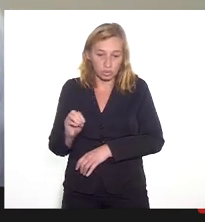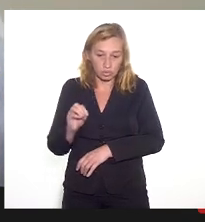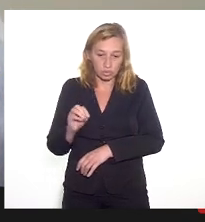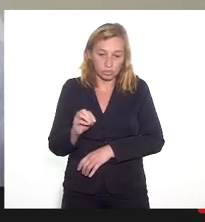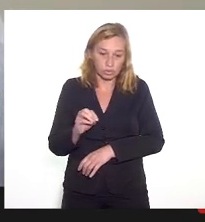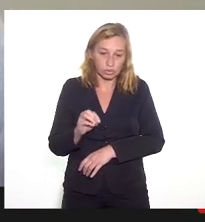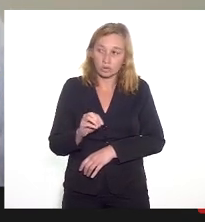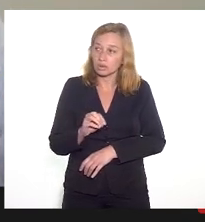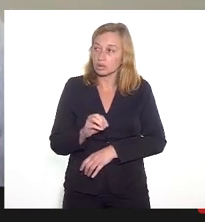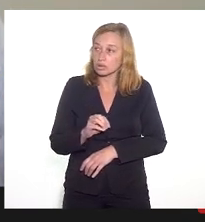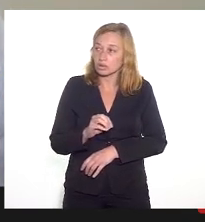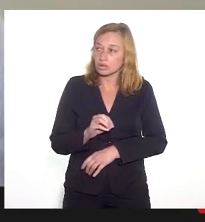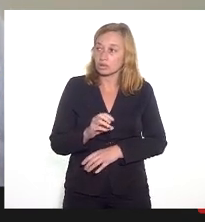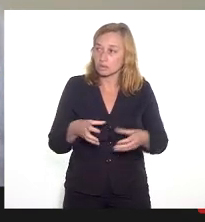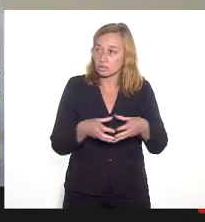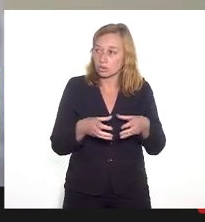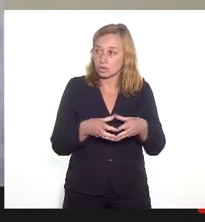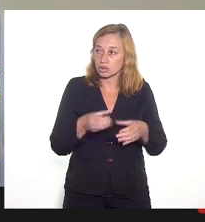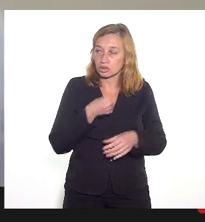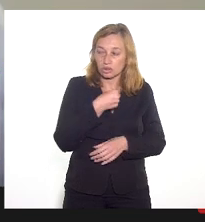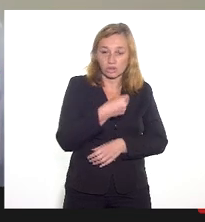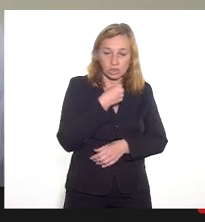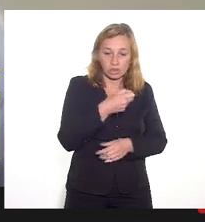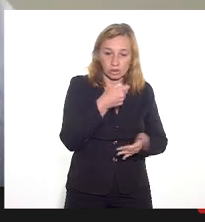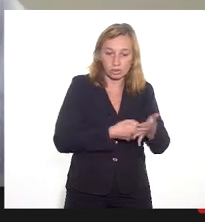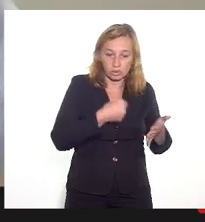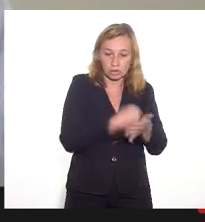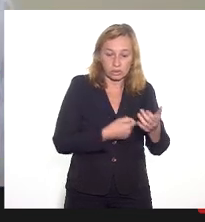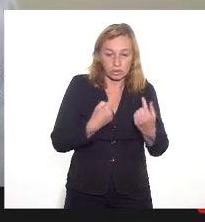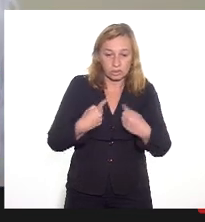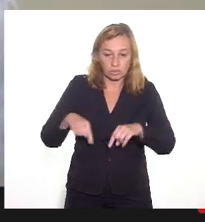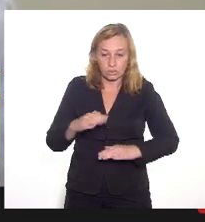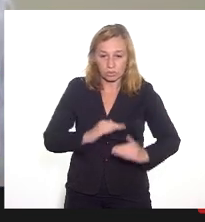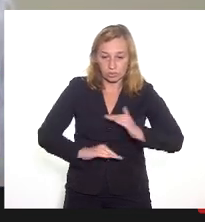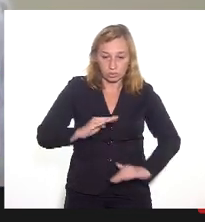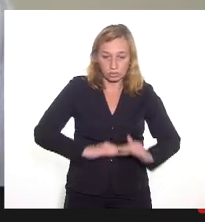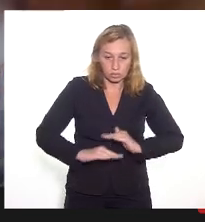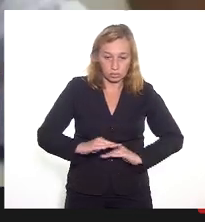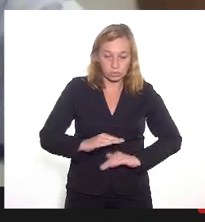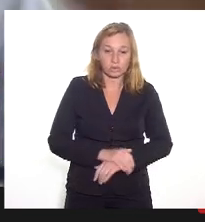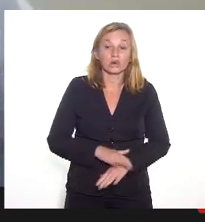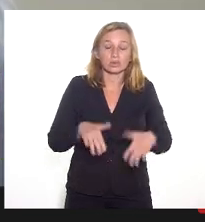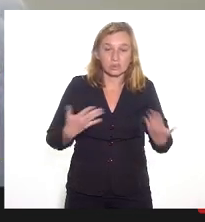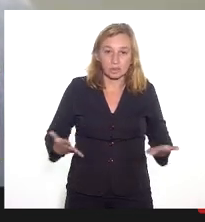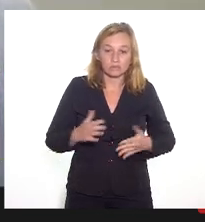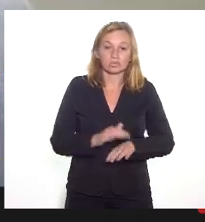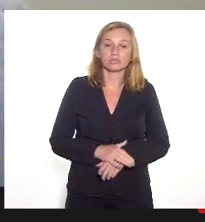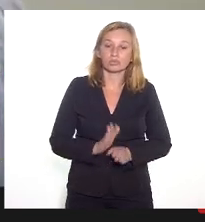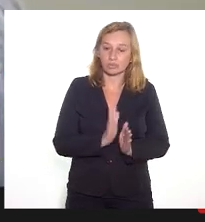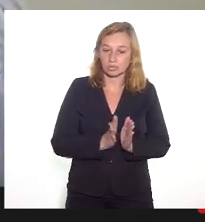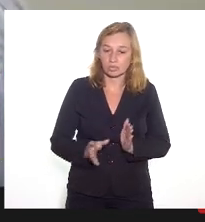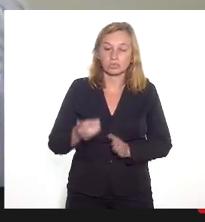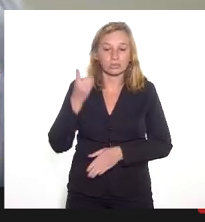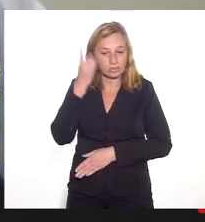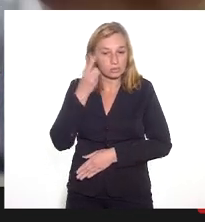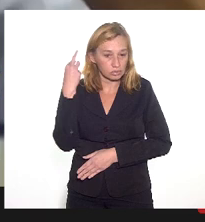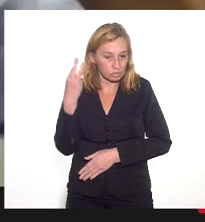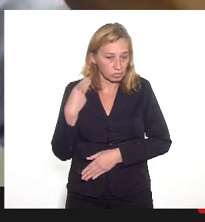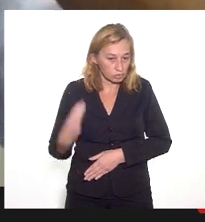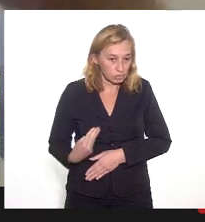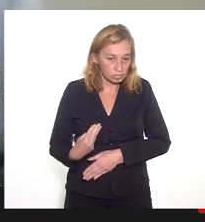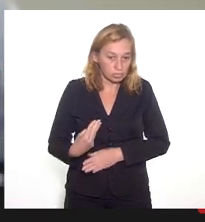é o participante do coletivo Jornalistas em Luta contra o Retrocesso e a Precarização. Então, na sequência, a deputada Mônica Francisco,